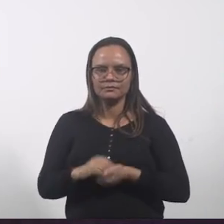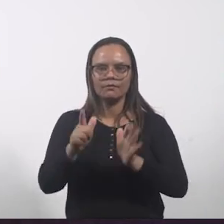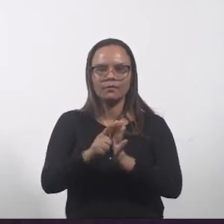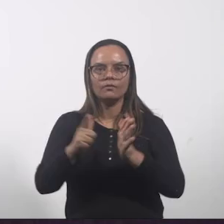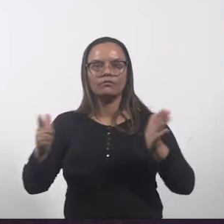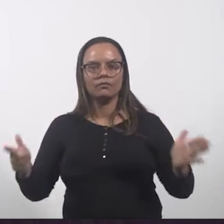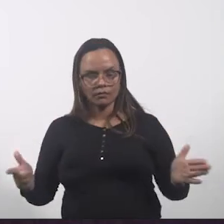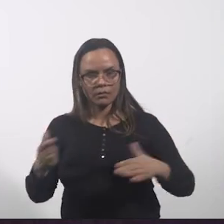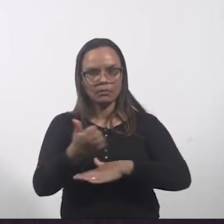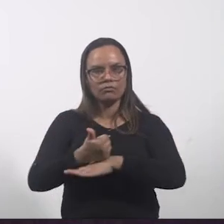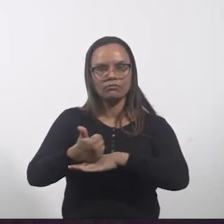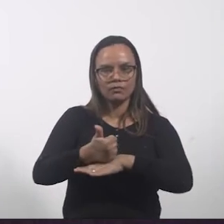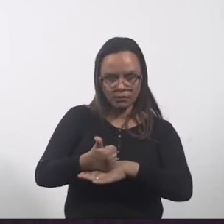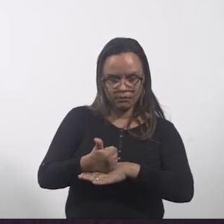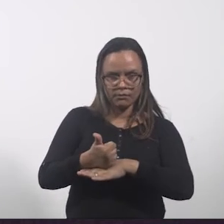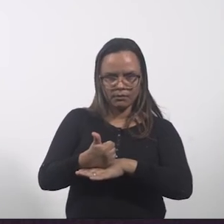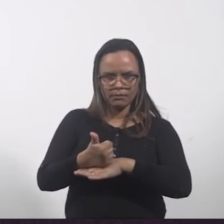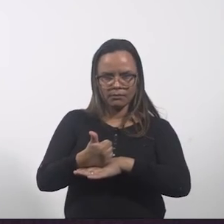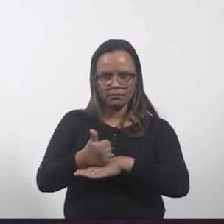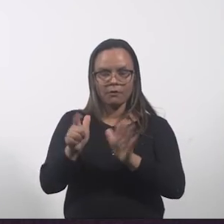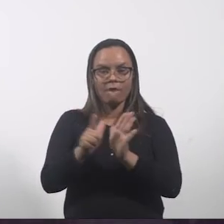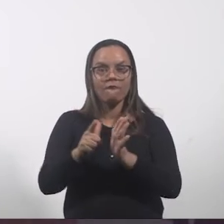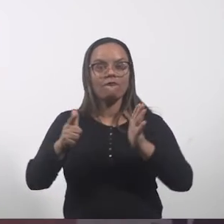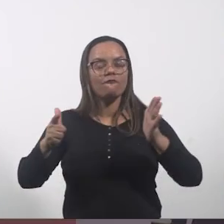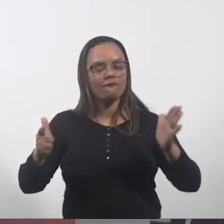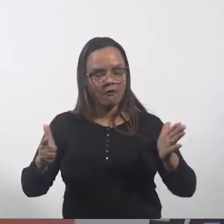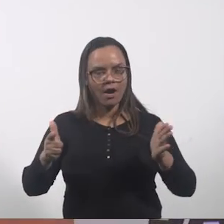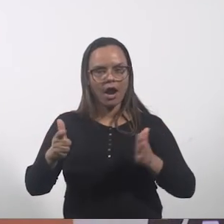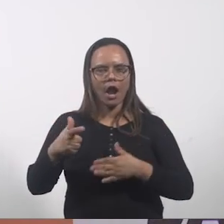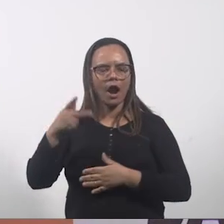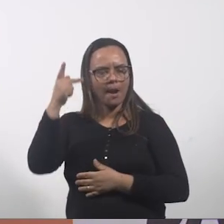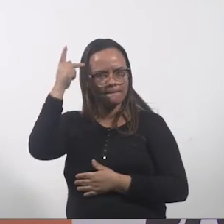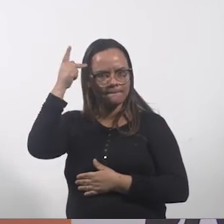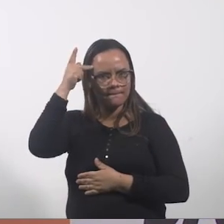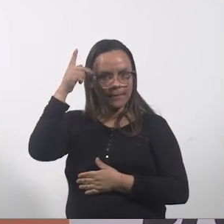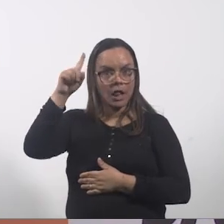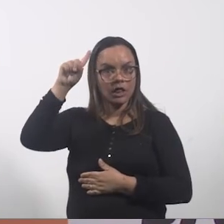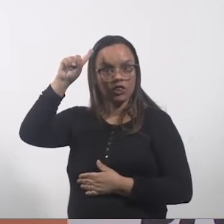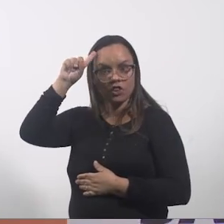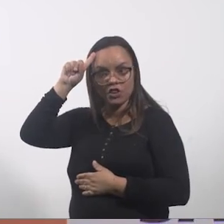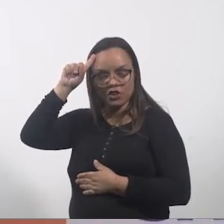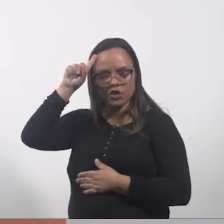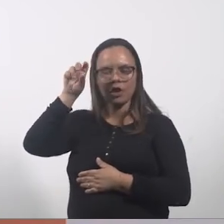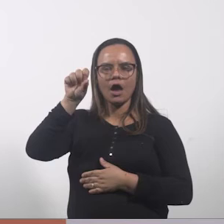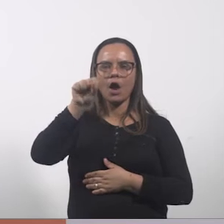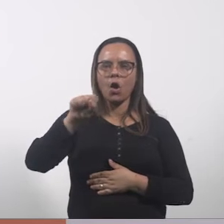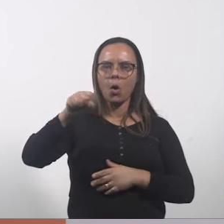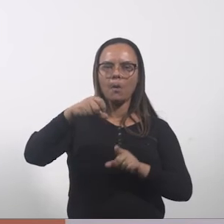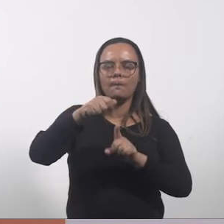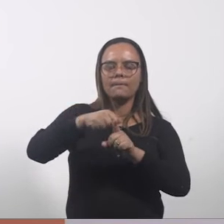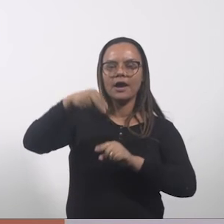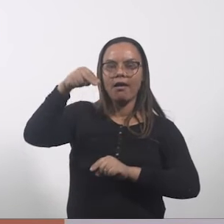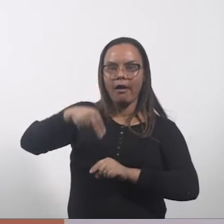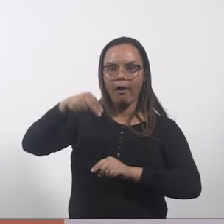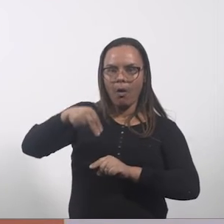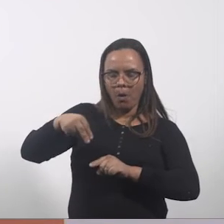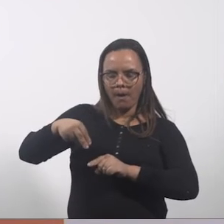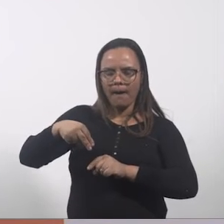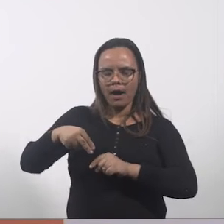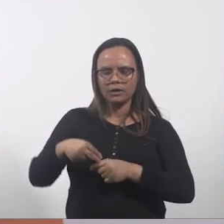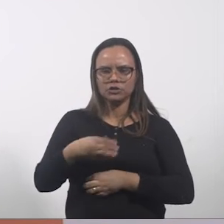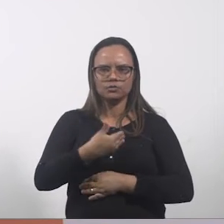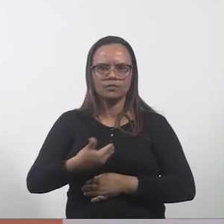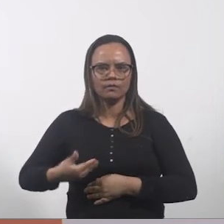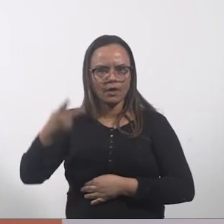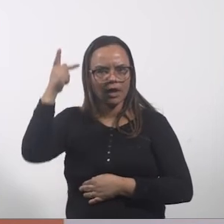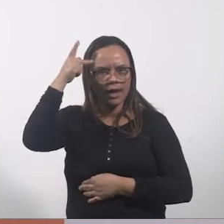Jornalista Guilherme Seto, da Folha de São Paulo. Além do dia 8, que foi anunciado pelo governo do estado,